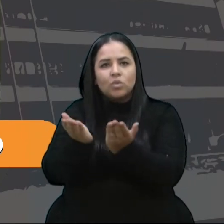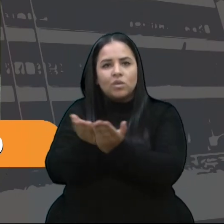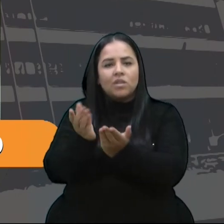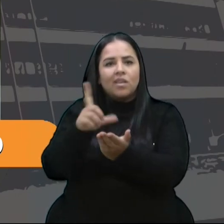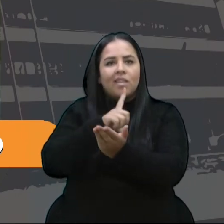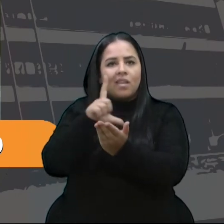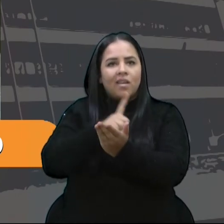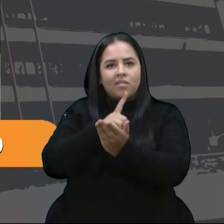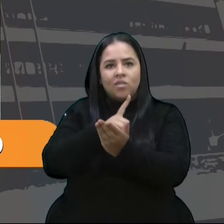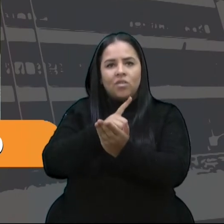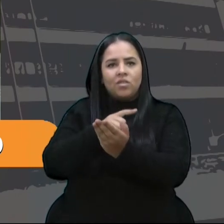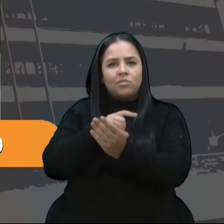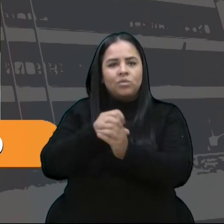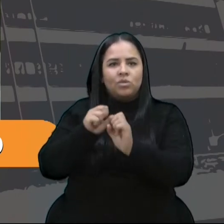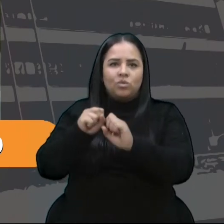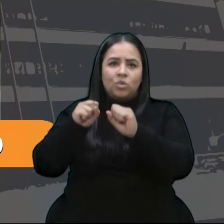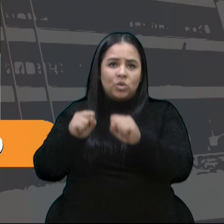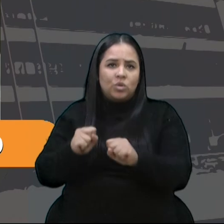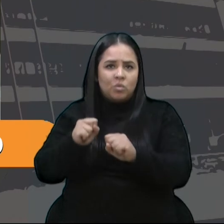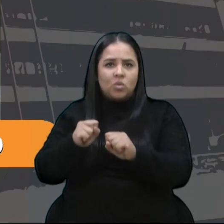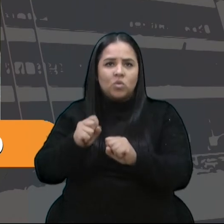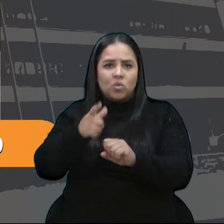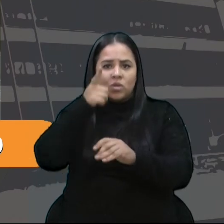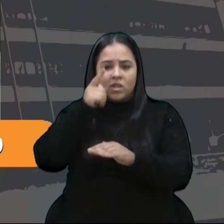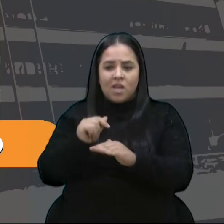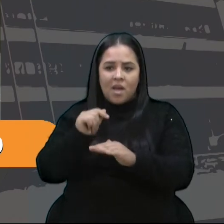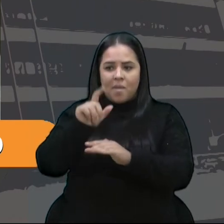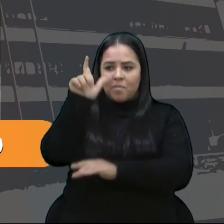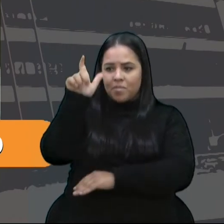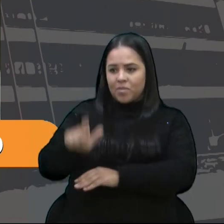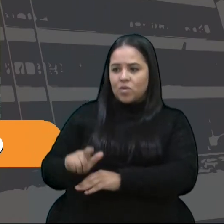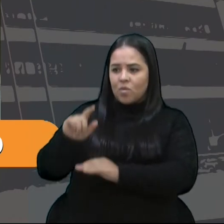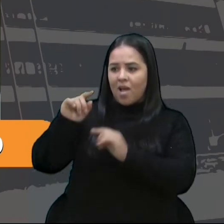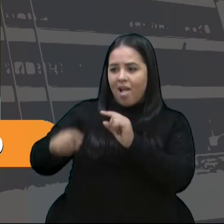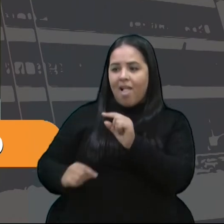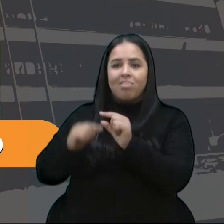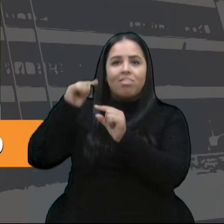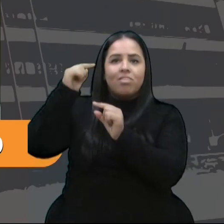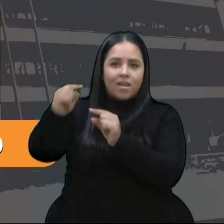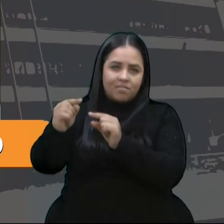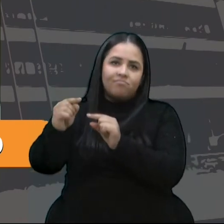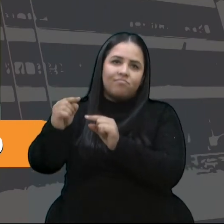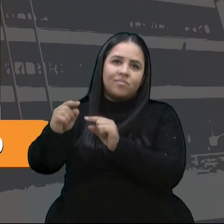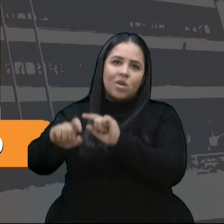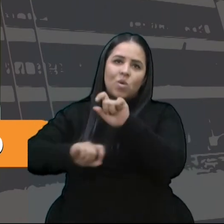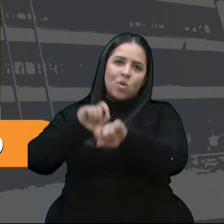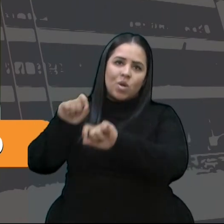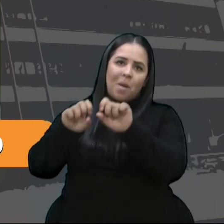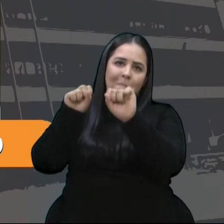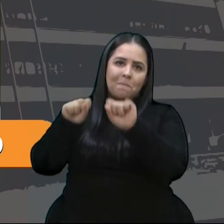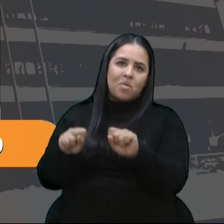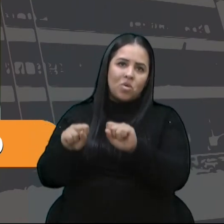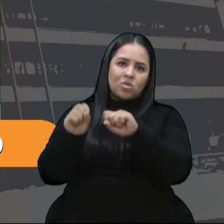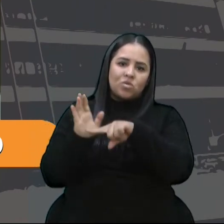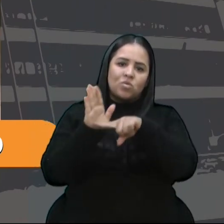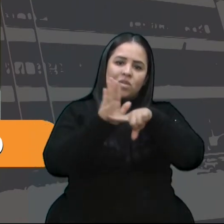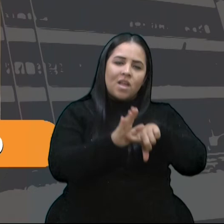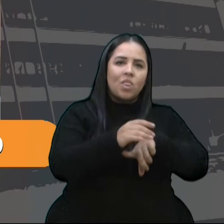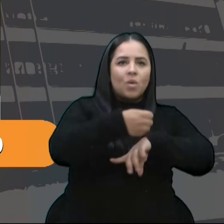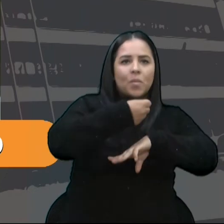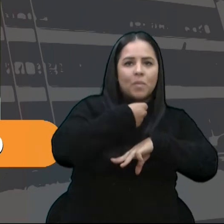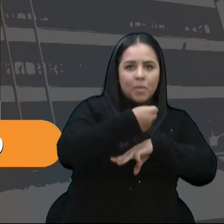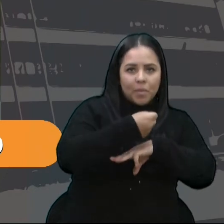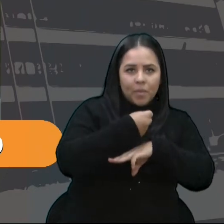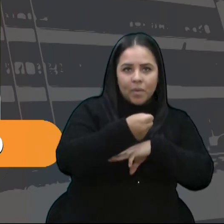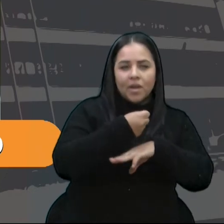possibilidades que levem a pessoa além daquilo que pode contribuir no jornalismo, como eu